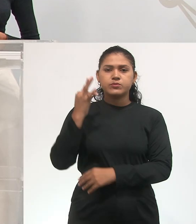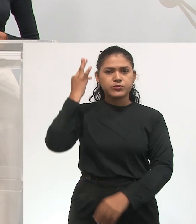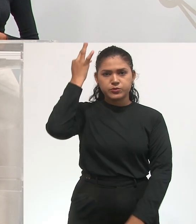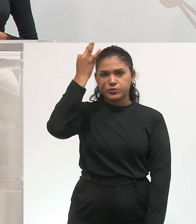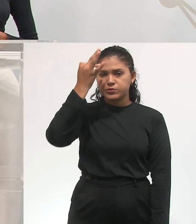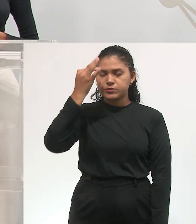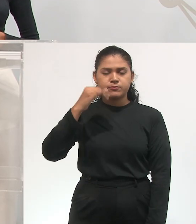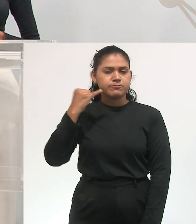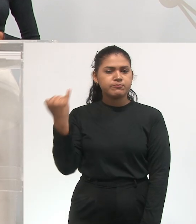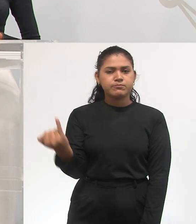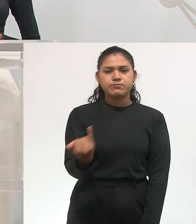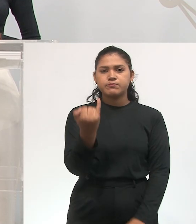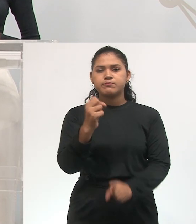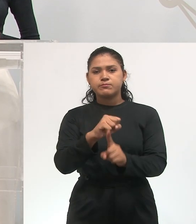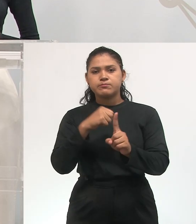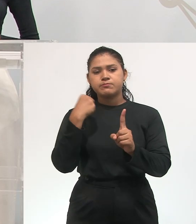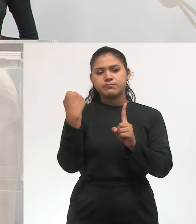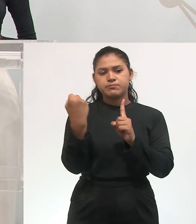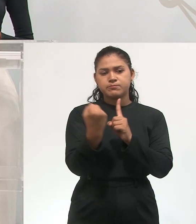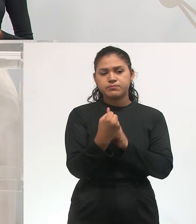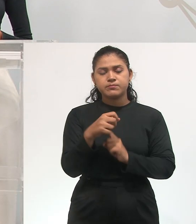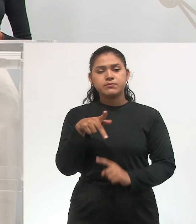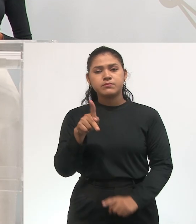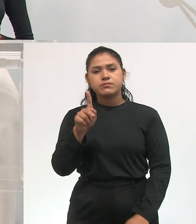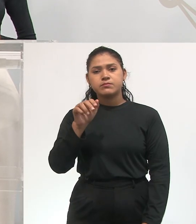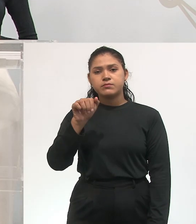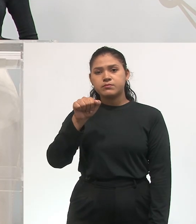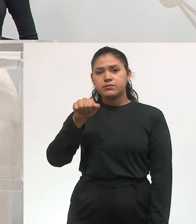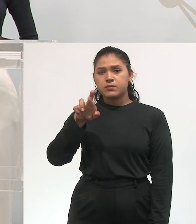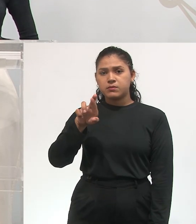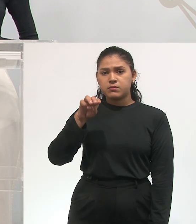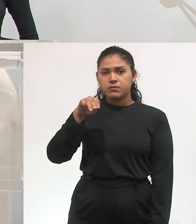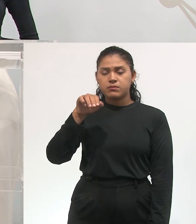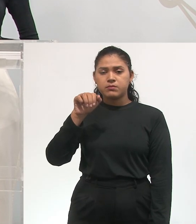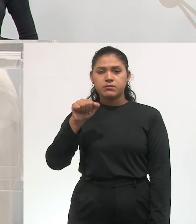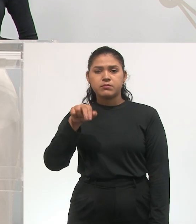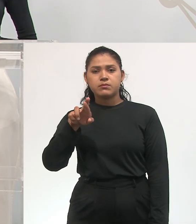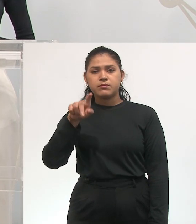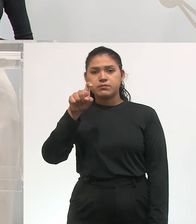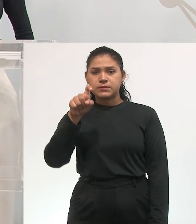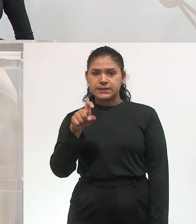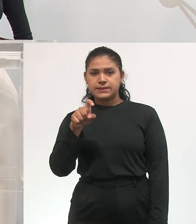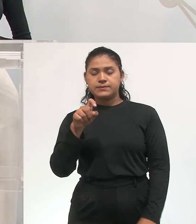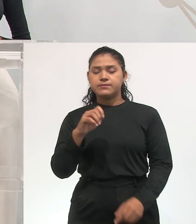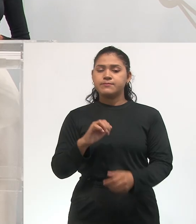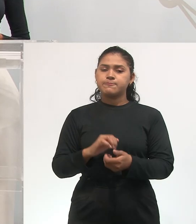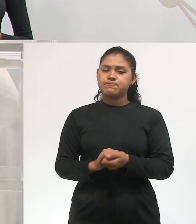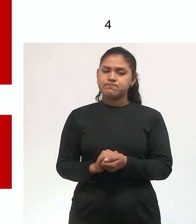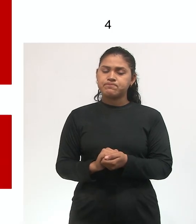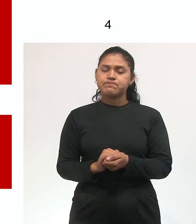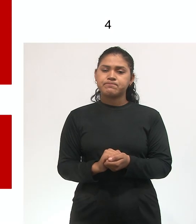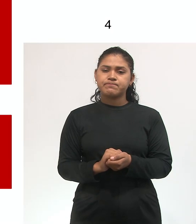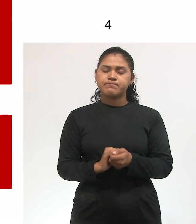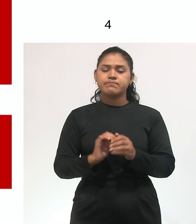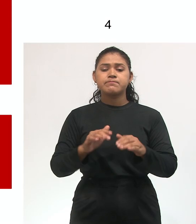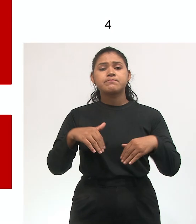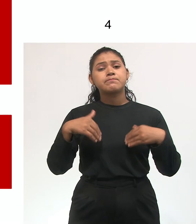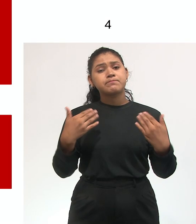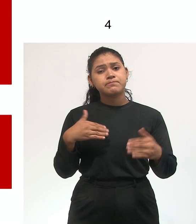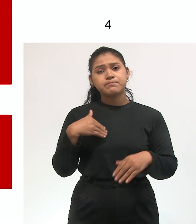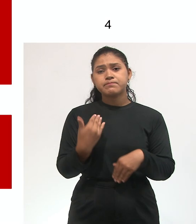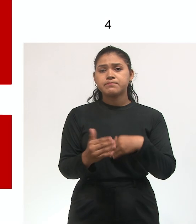grande filósofo e sociólogo chamado Karl Marx. E aí,